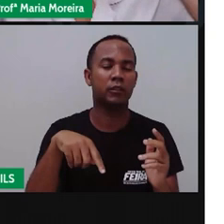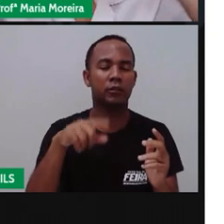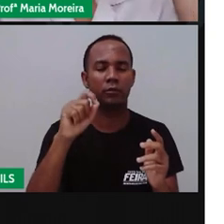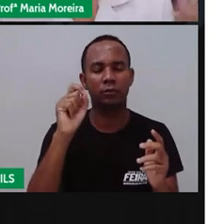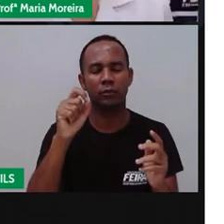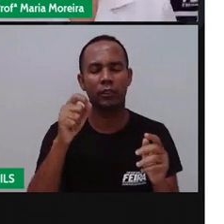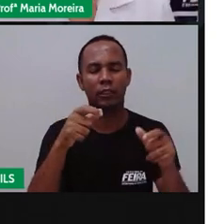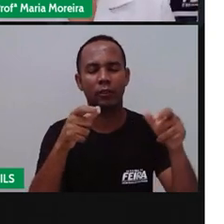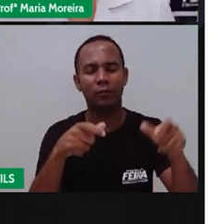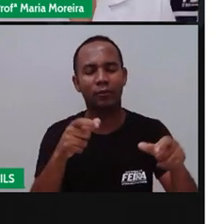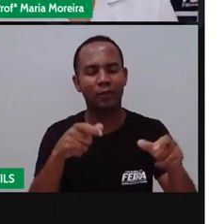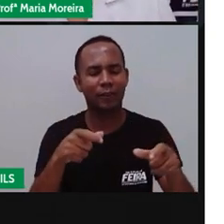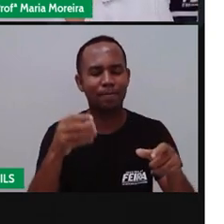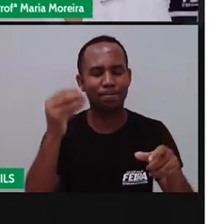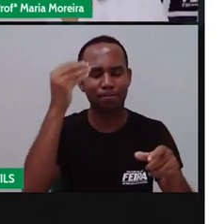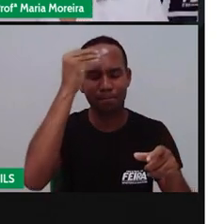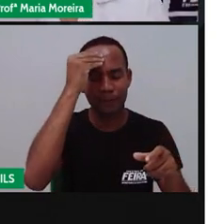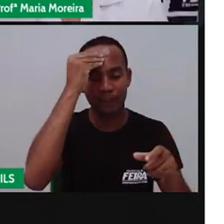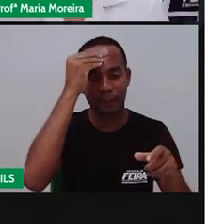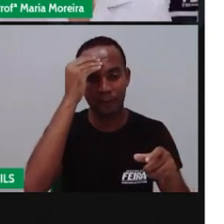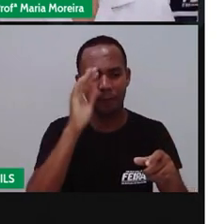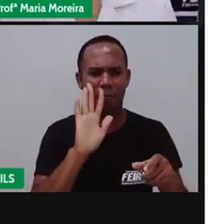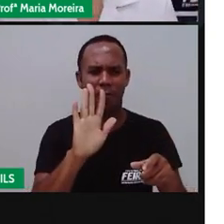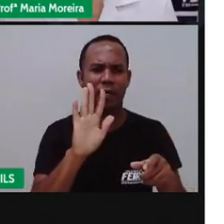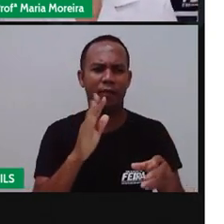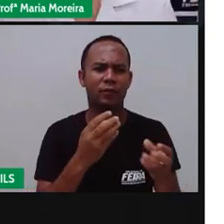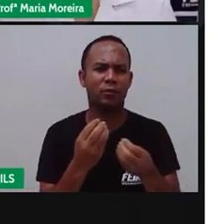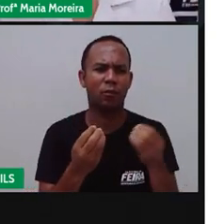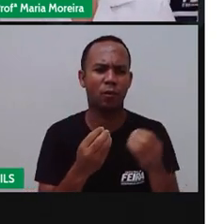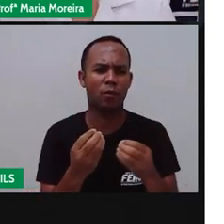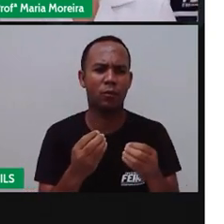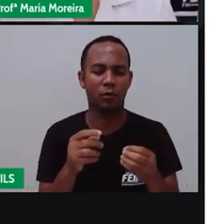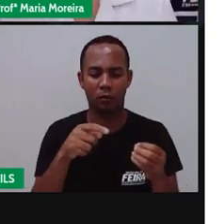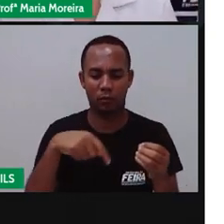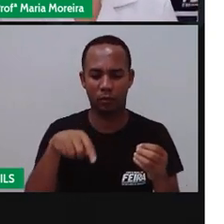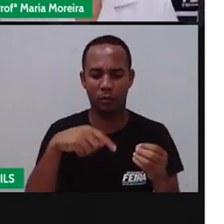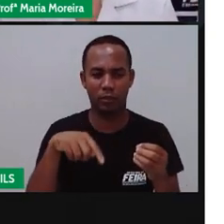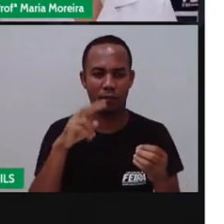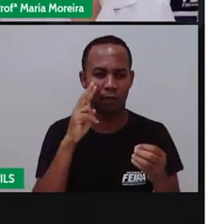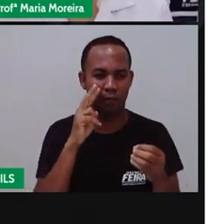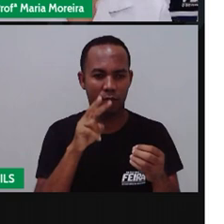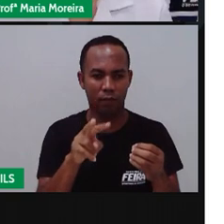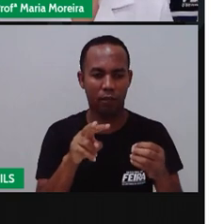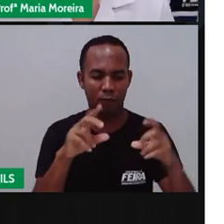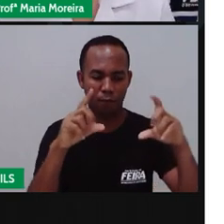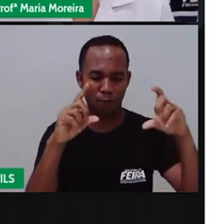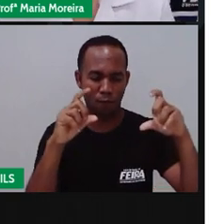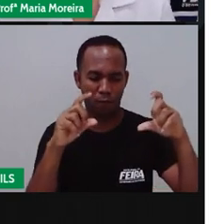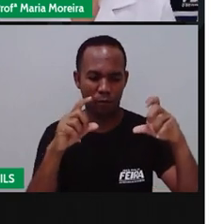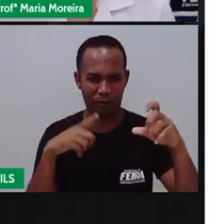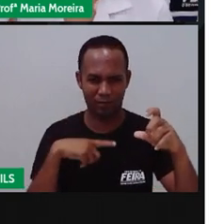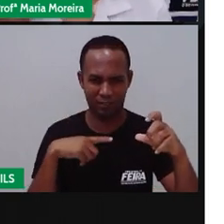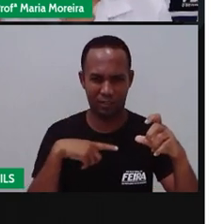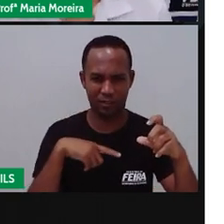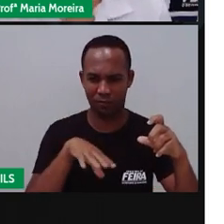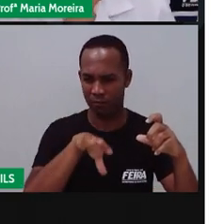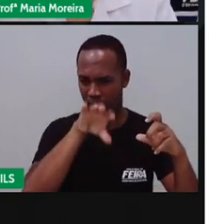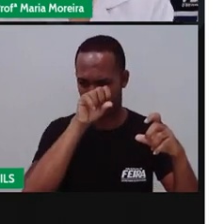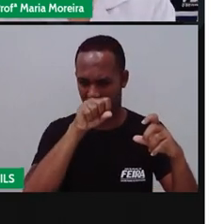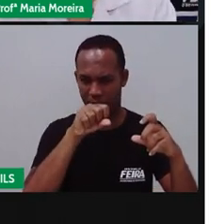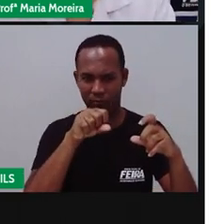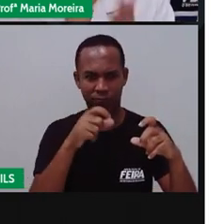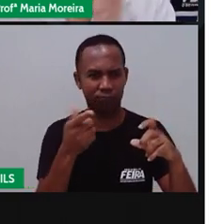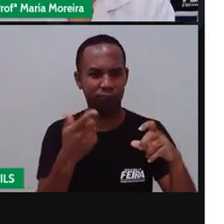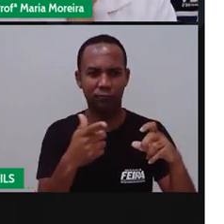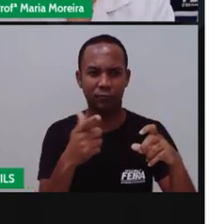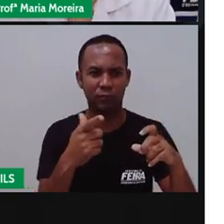Guardada em nossa memória. Ah, Pro, mas espera ainda, quando a gente vê uma foto, a foto não tem cheiro. A foto não tem